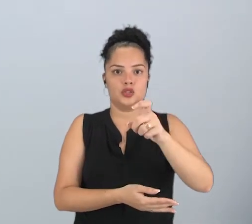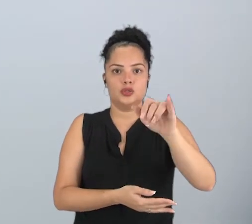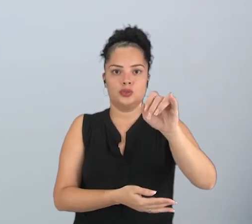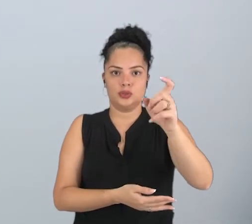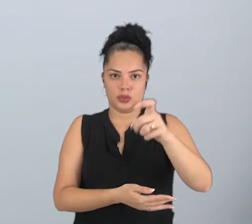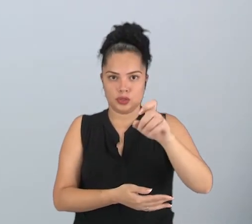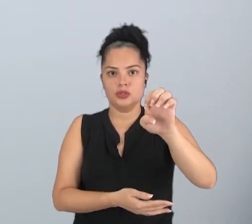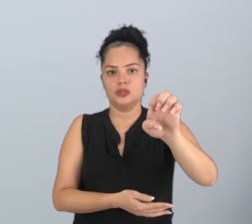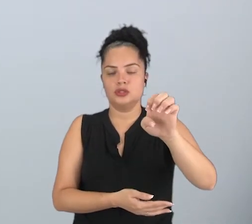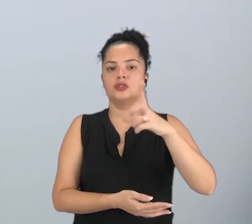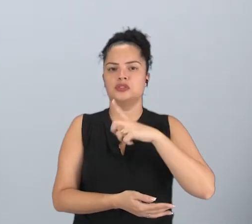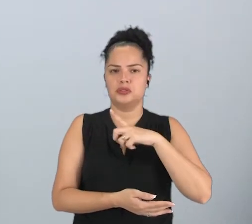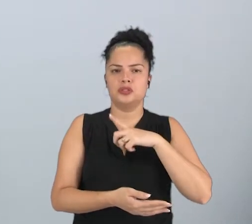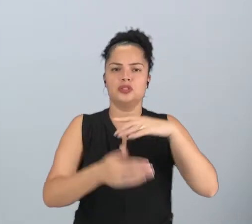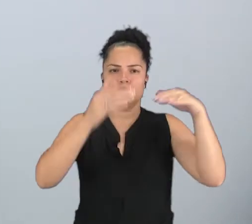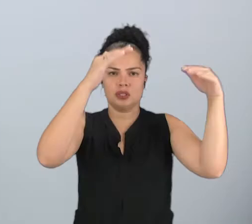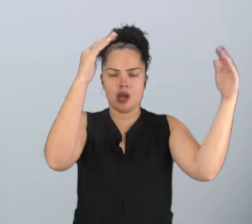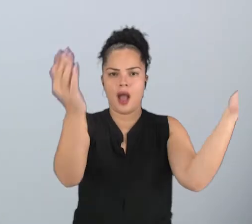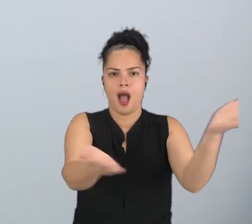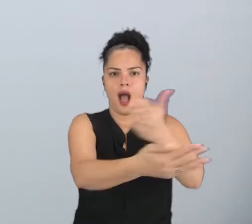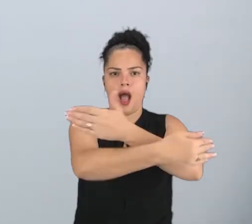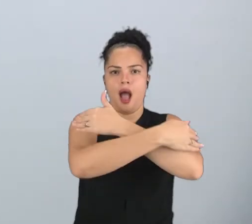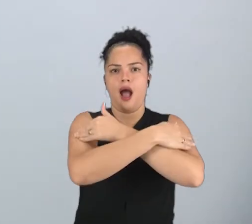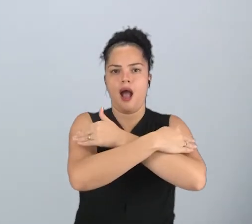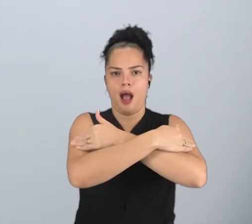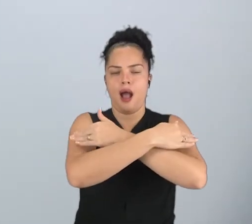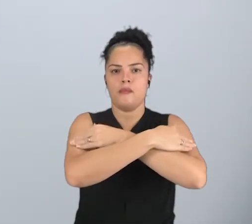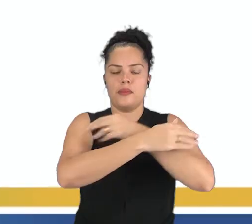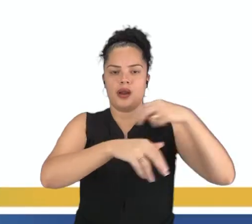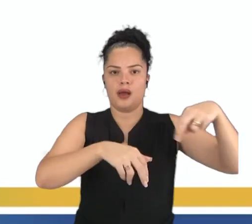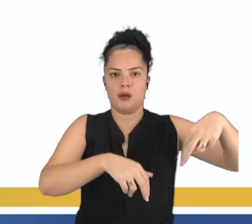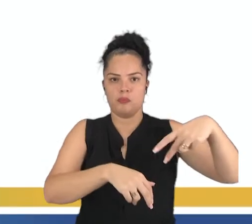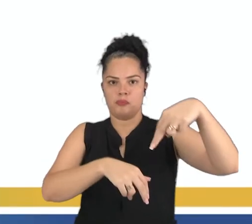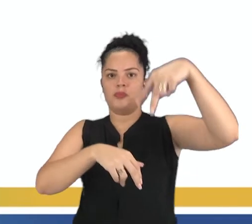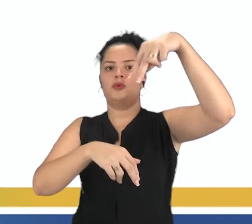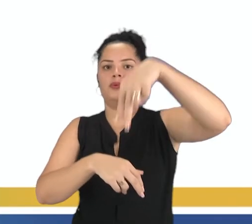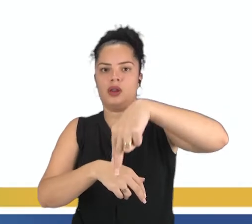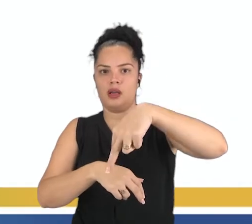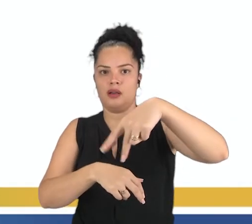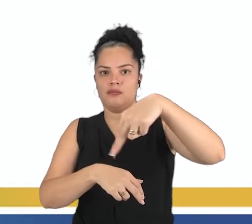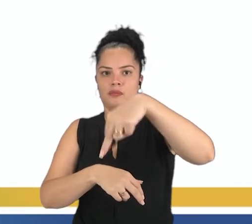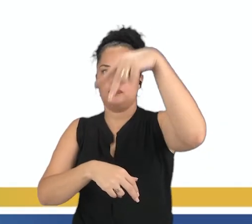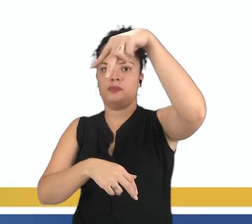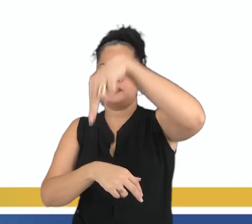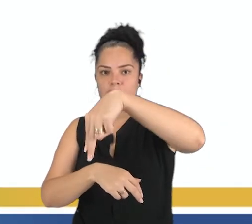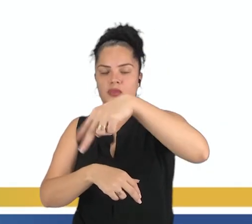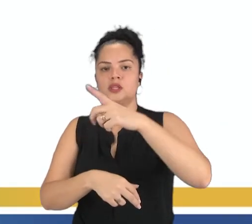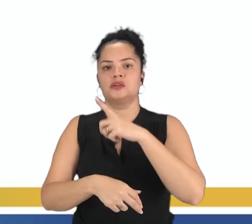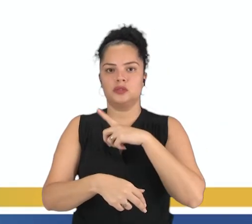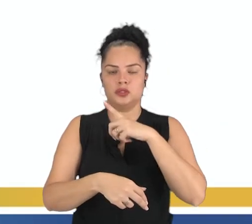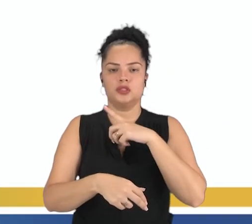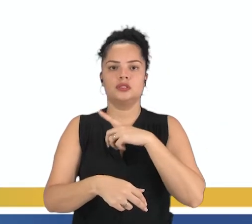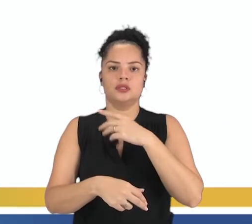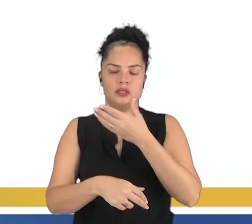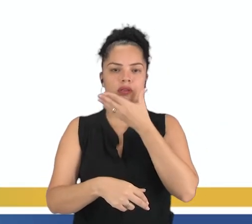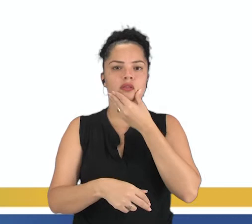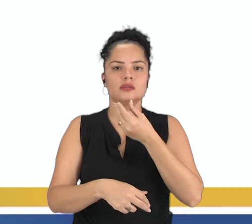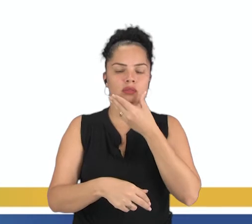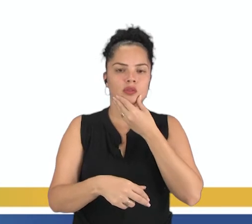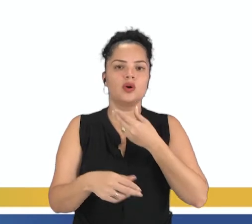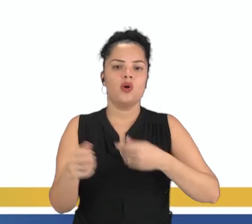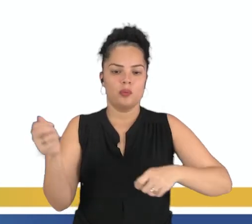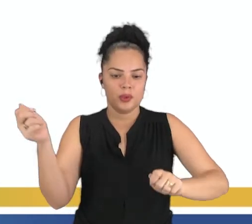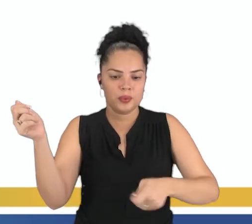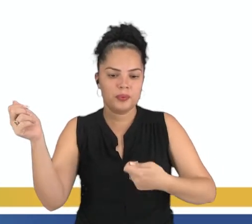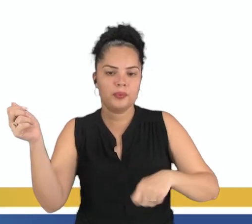balé que os dançarinos se abraçavam, faziam pequenos saltos. Foi uma dança muito importante, compositores como Ernesto Nazaré,